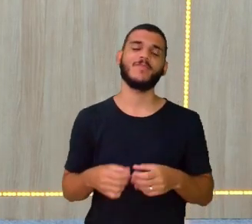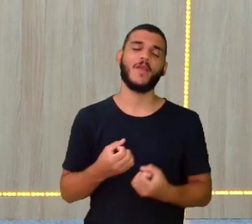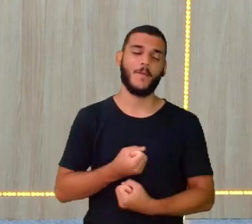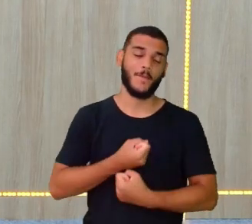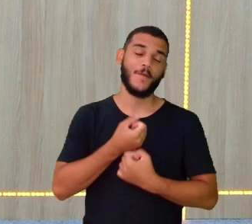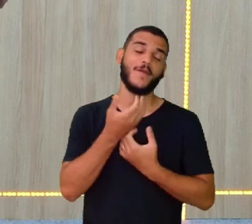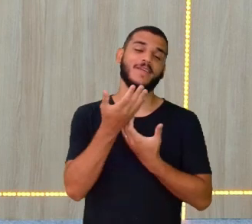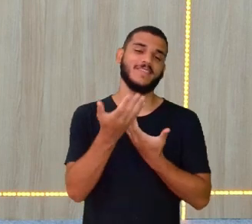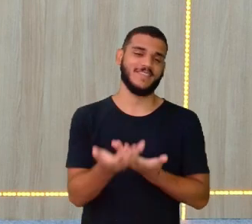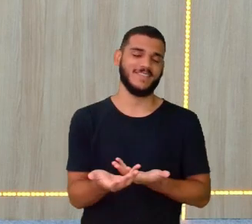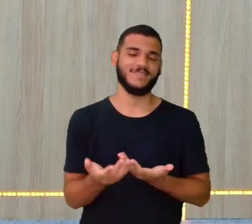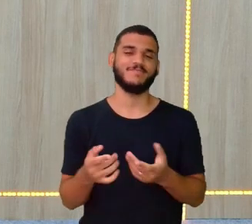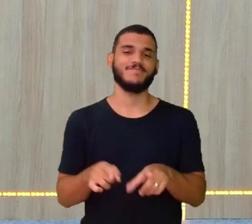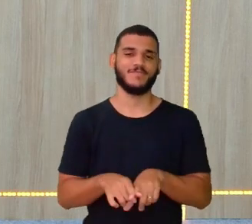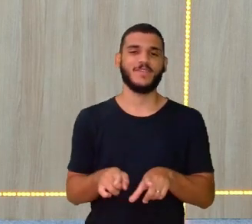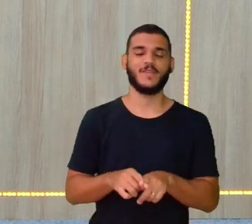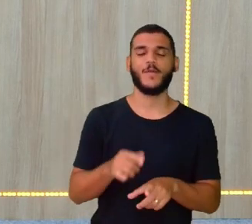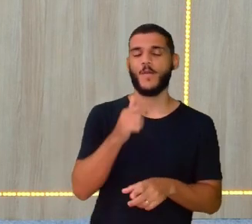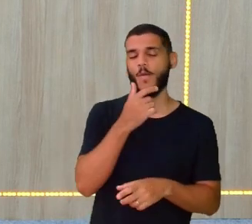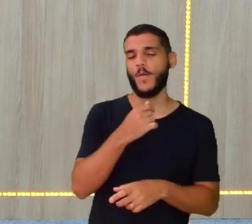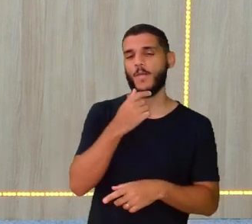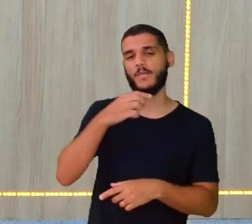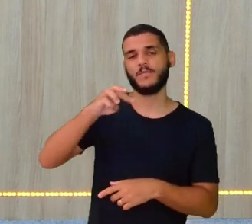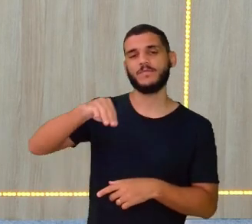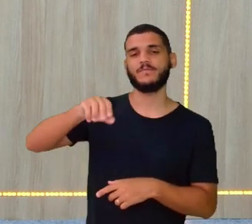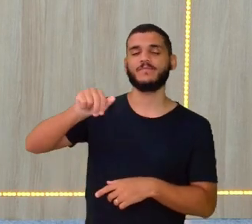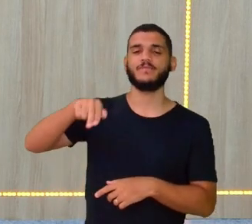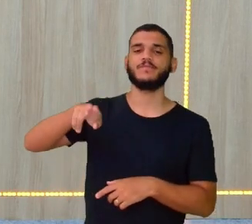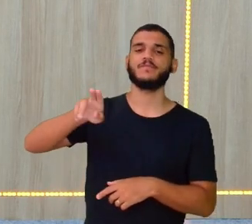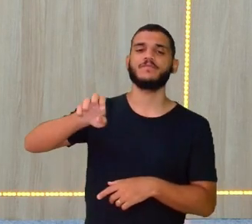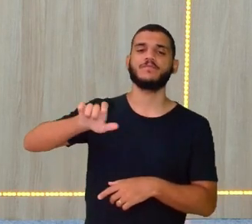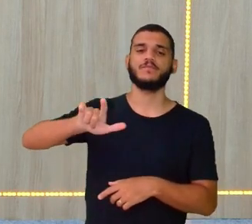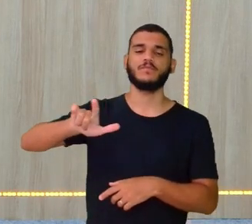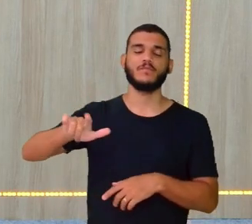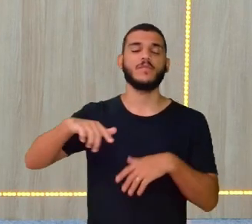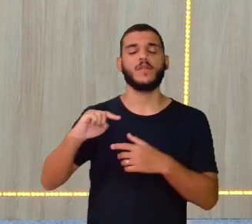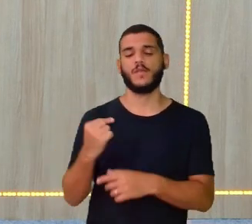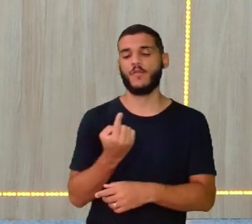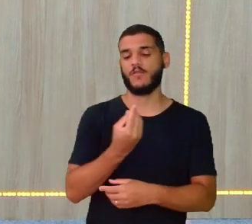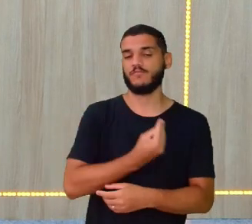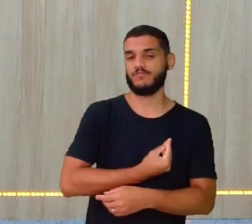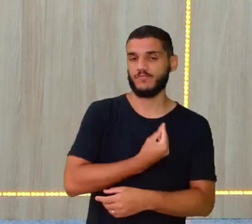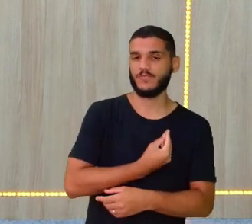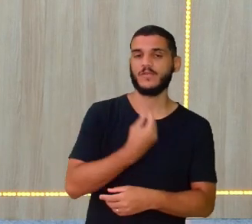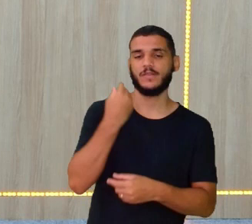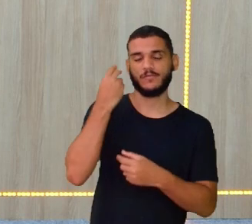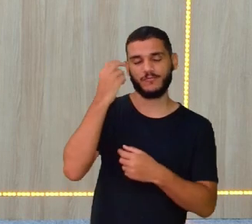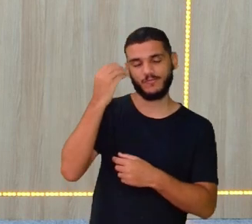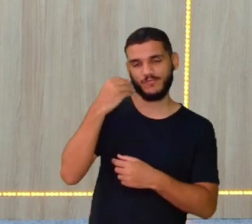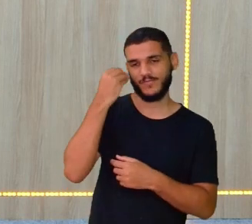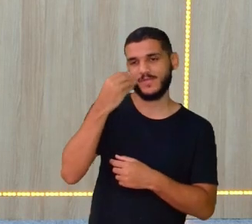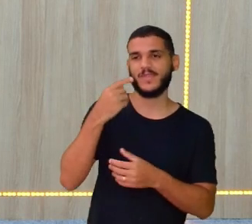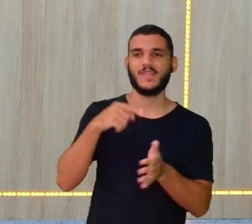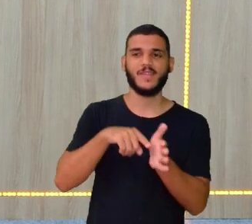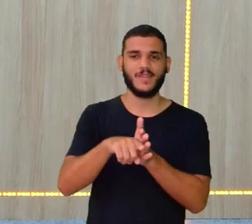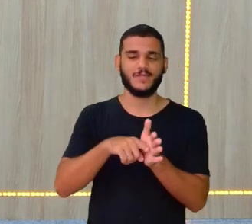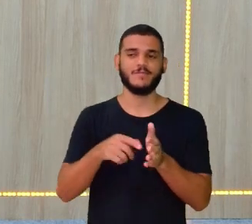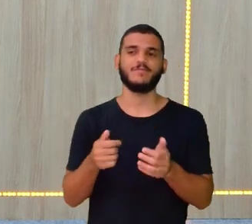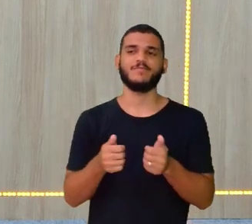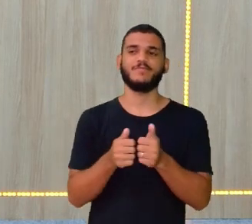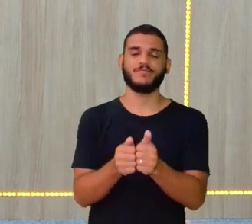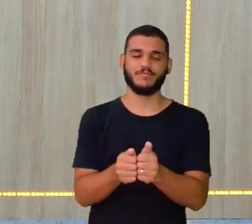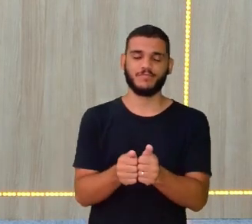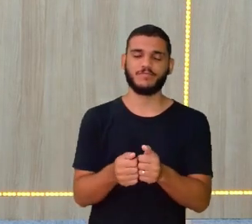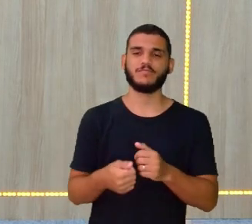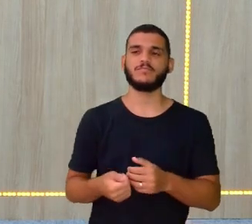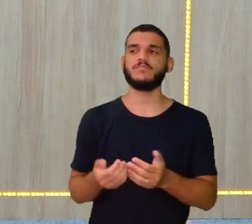uma poesia de Manuel de Barros. Vamos vivenciar essa análise junto, tá bom? Antes